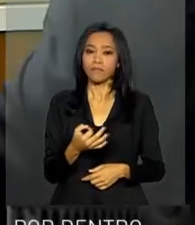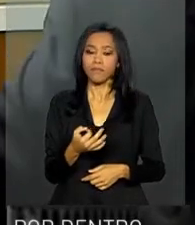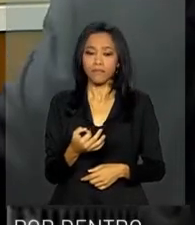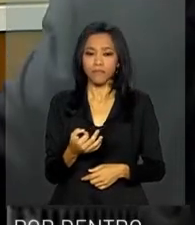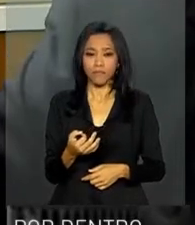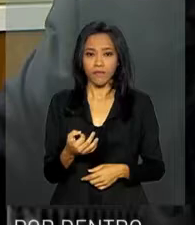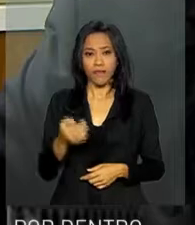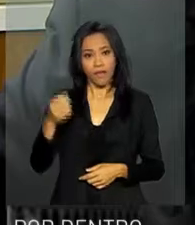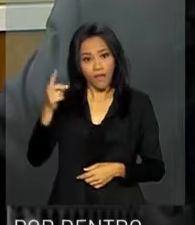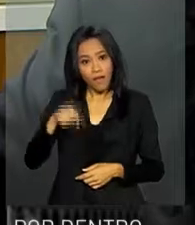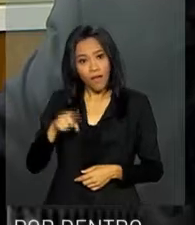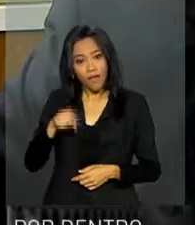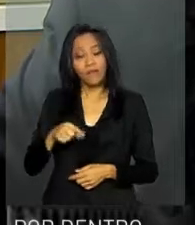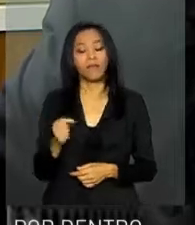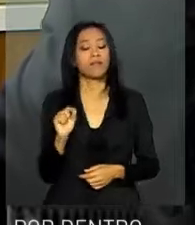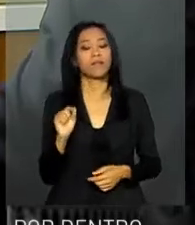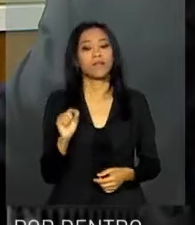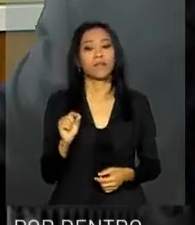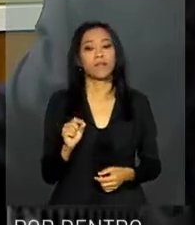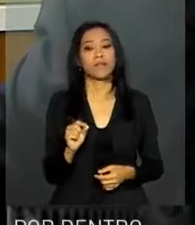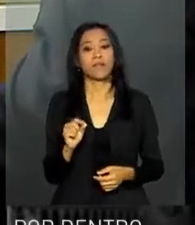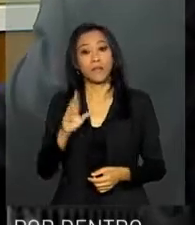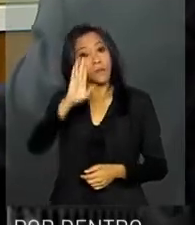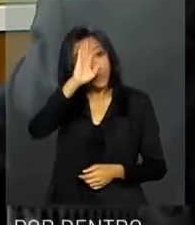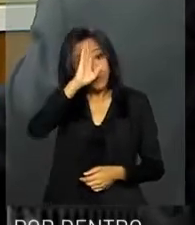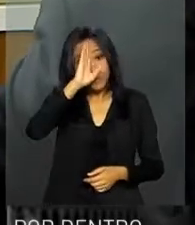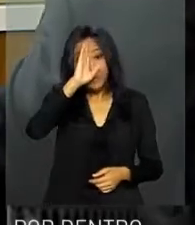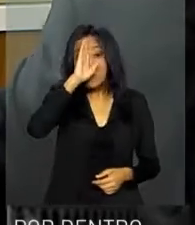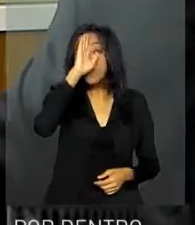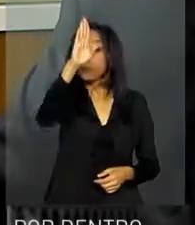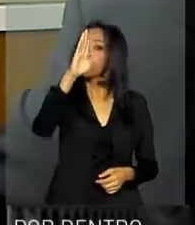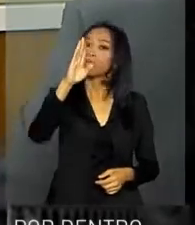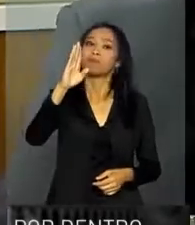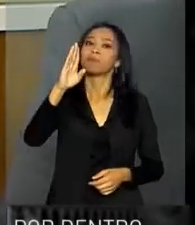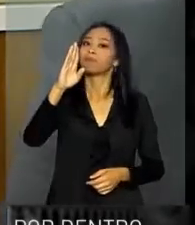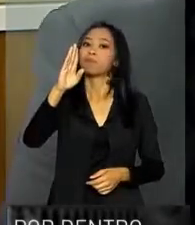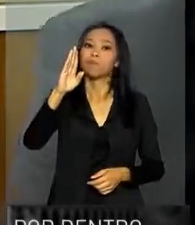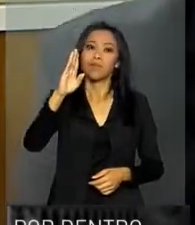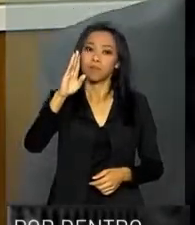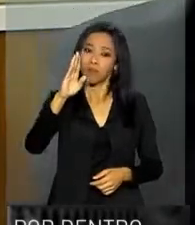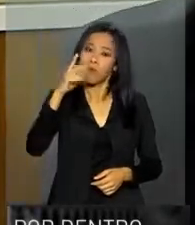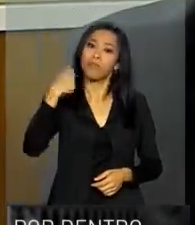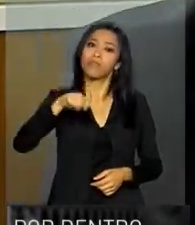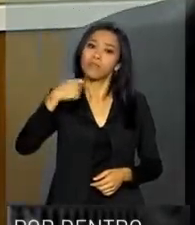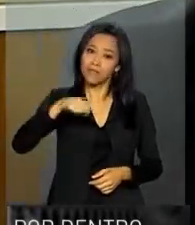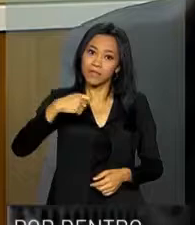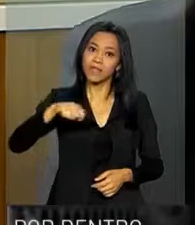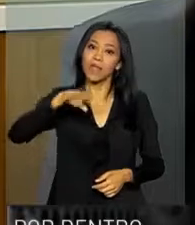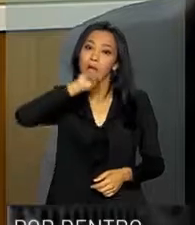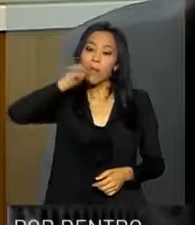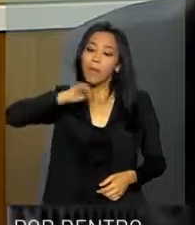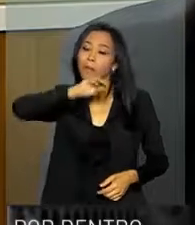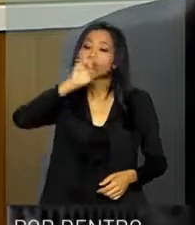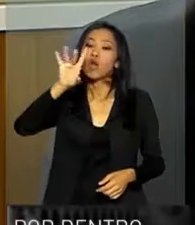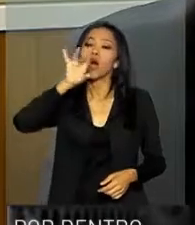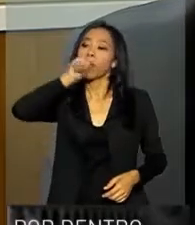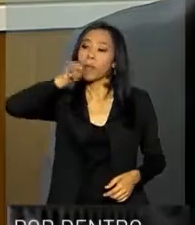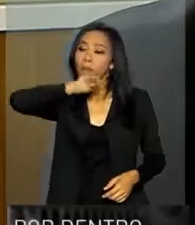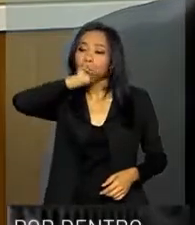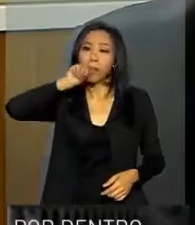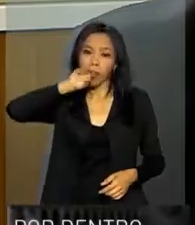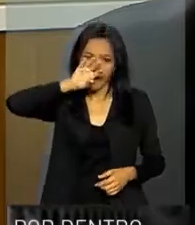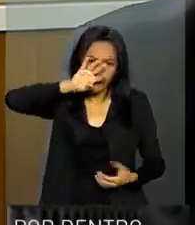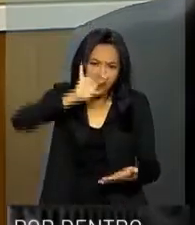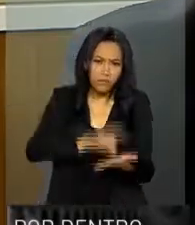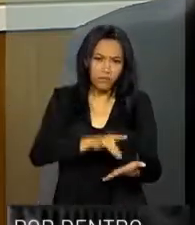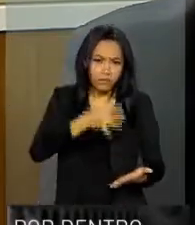ingrao muito alto uma prioridade retórica mas na prática a nossa palavra de eleições